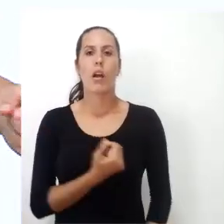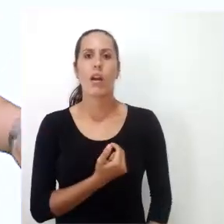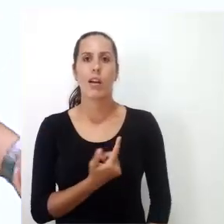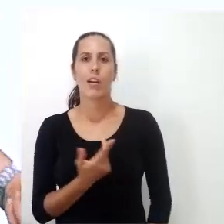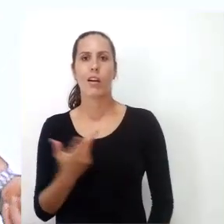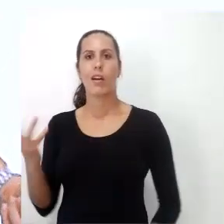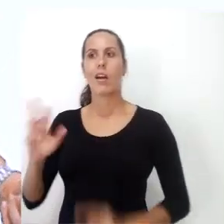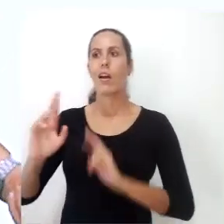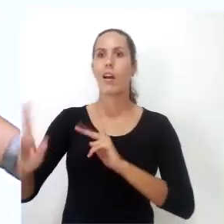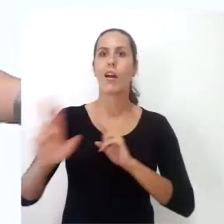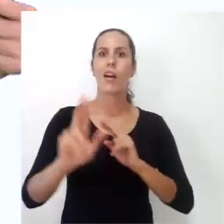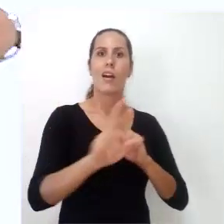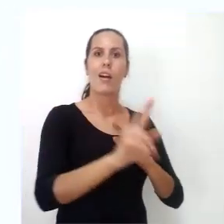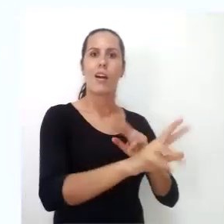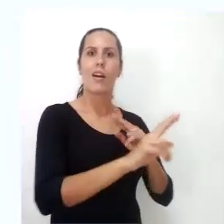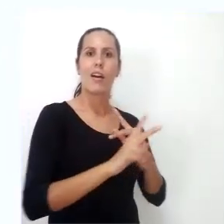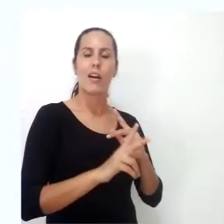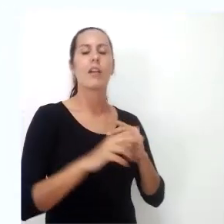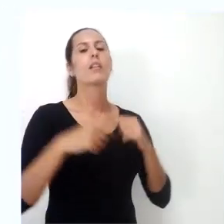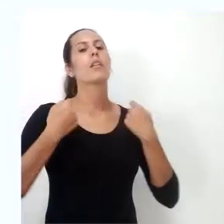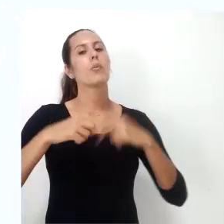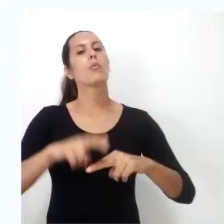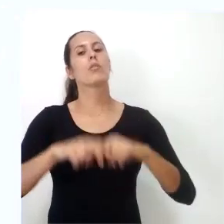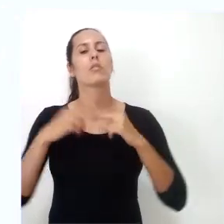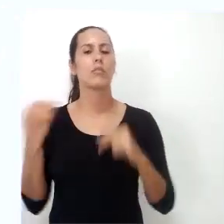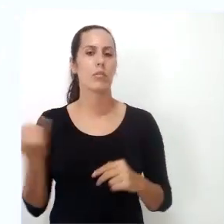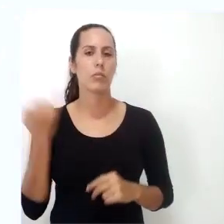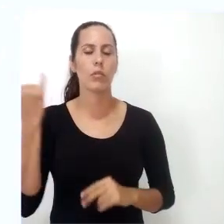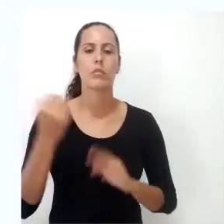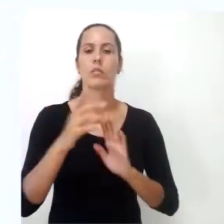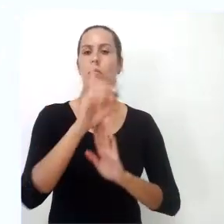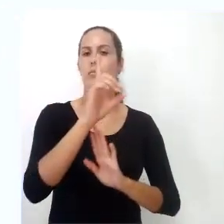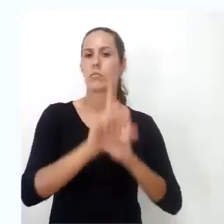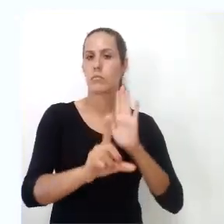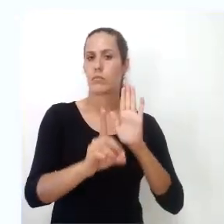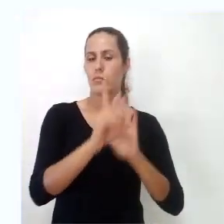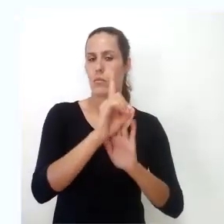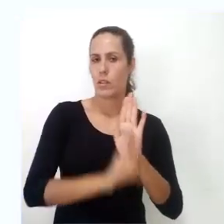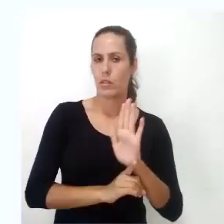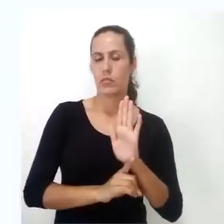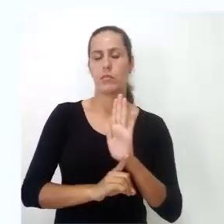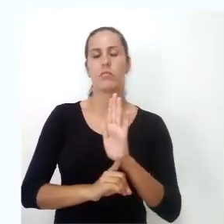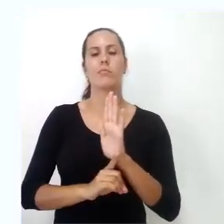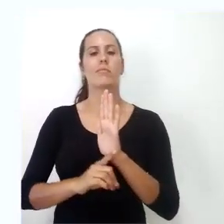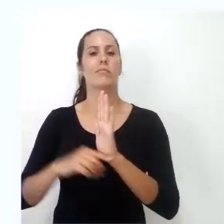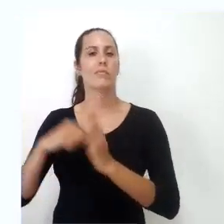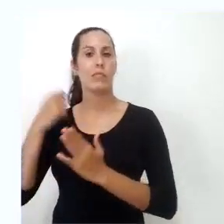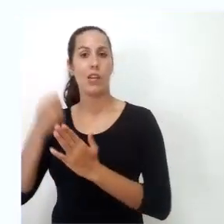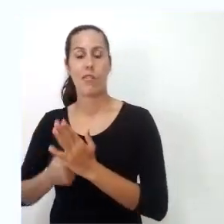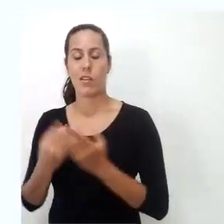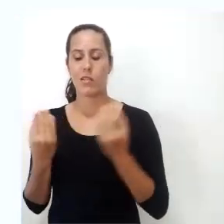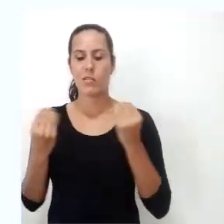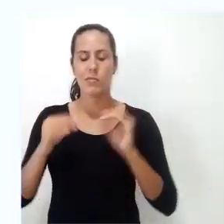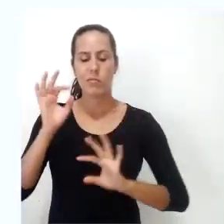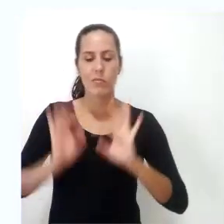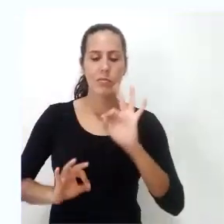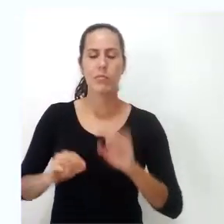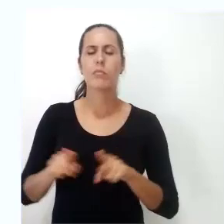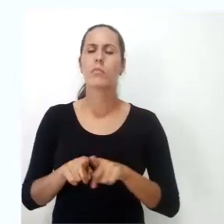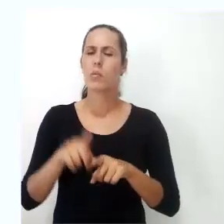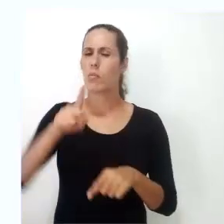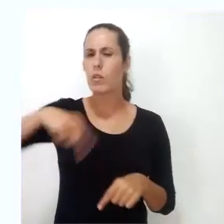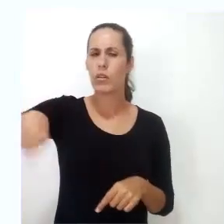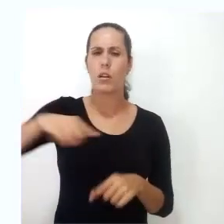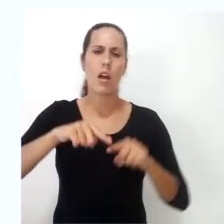os deveres, a normatização, texto legal, texto normativo. E em sala de